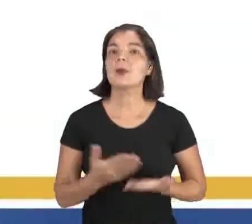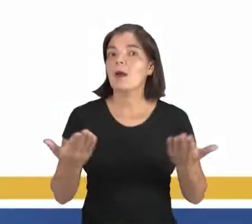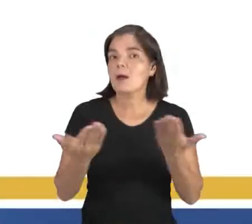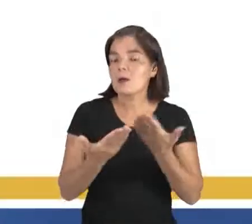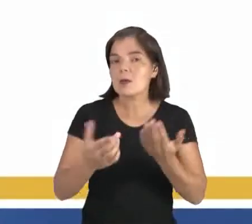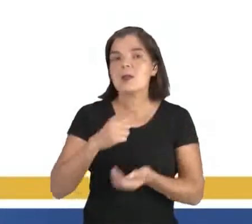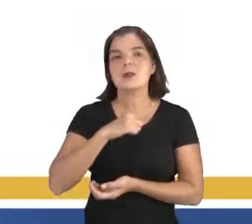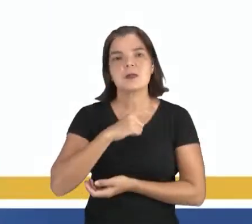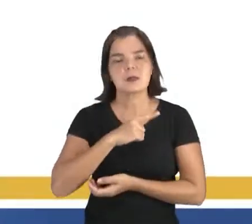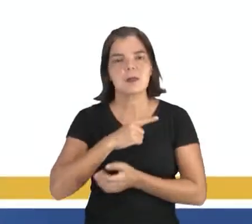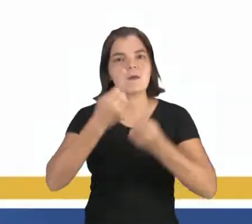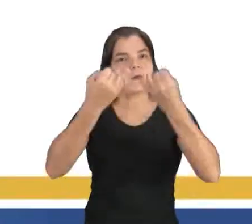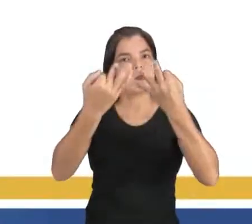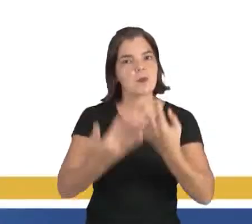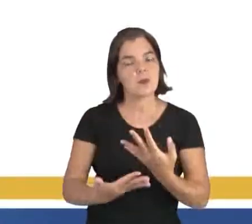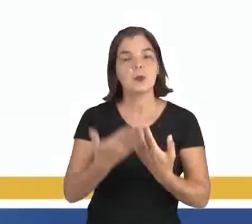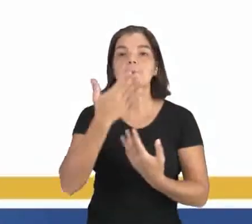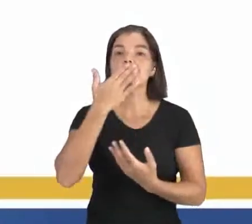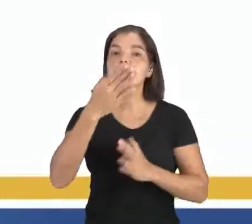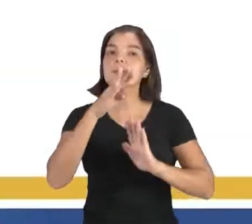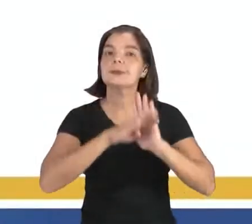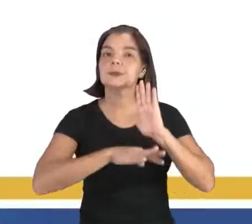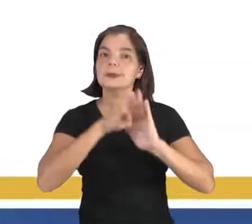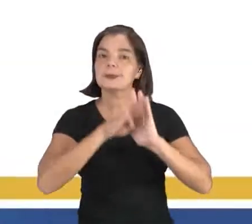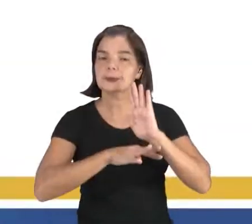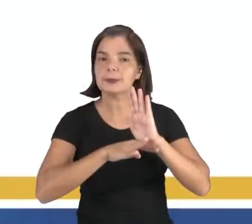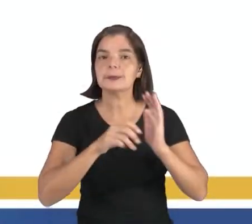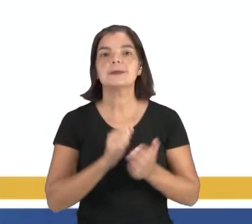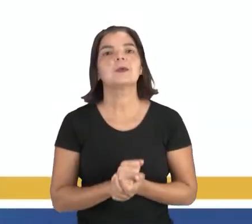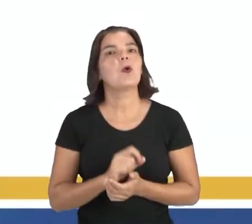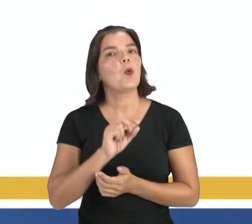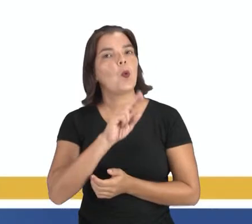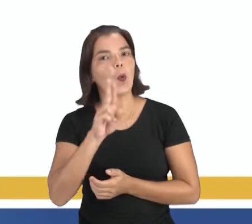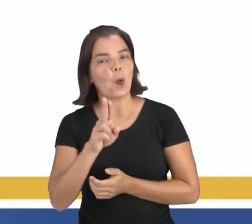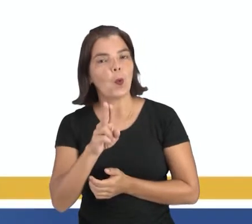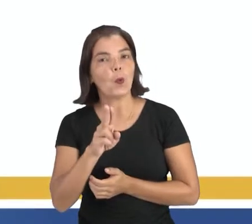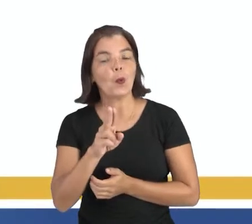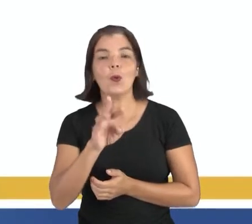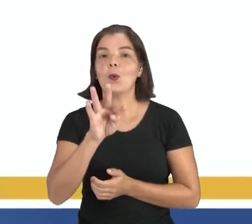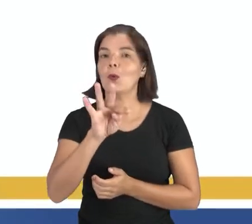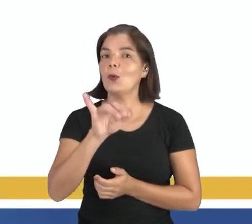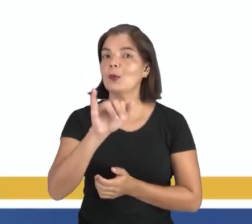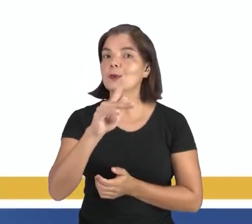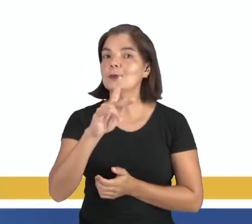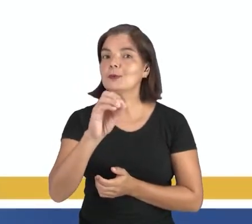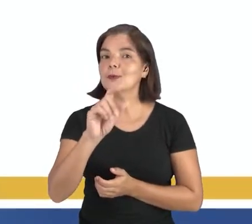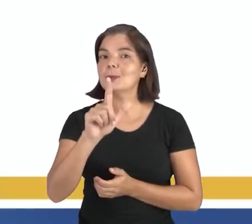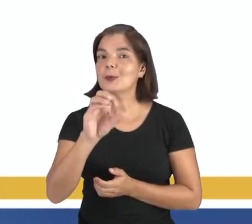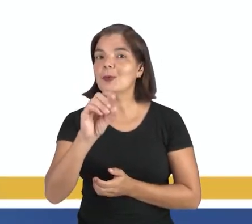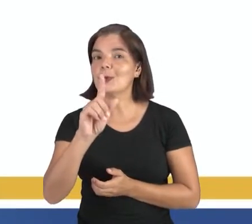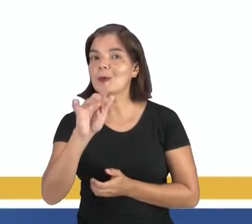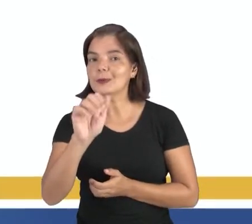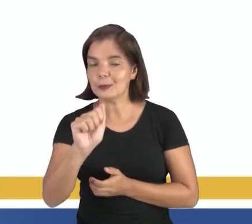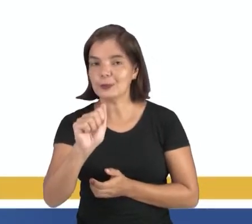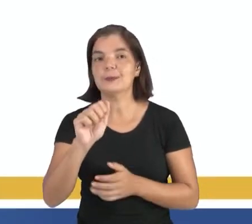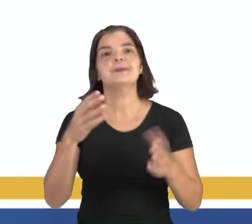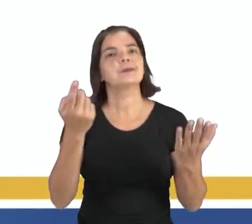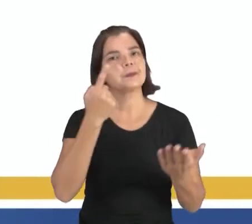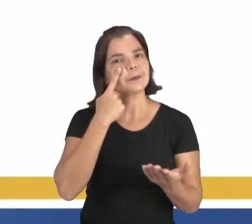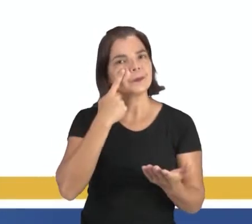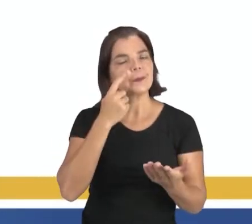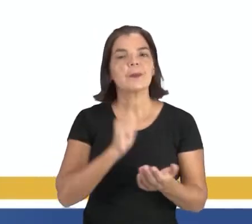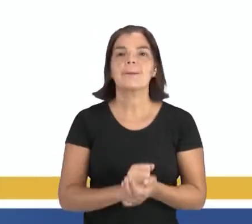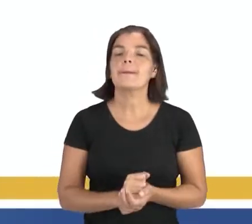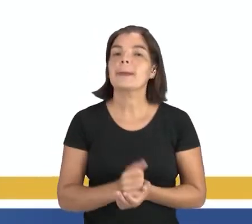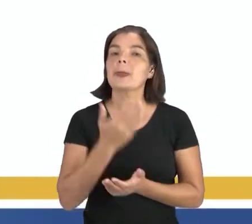Agora, temos aqui o conceito sobre tipos textuais ou tipologia textual. Observe.